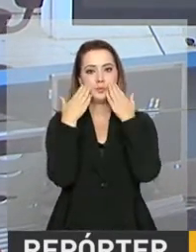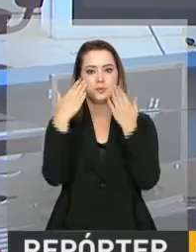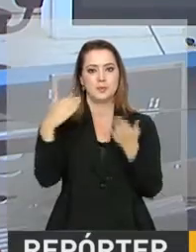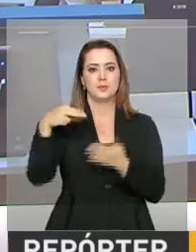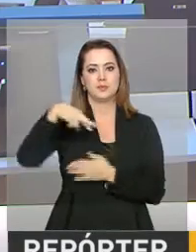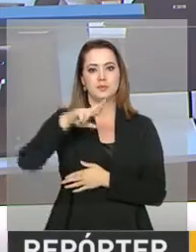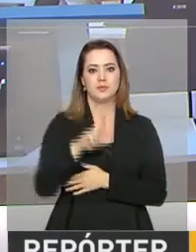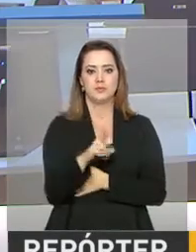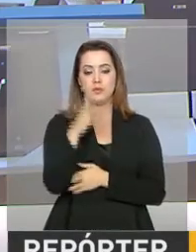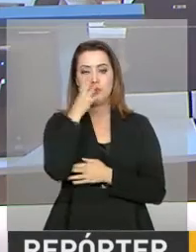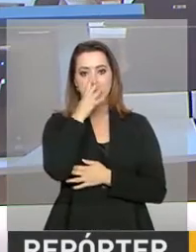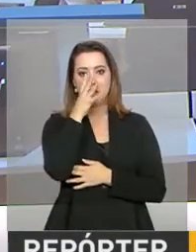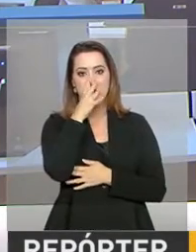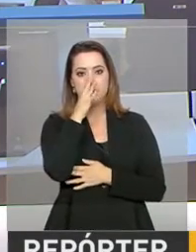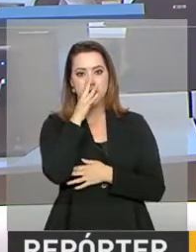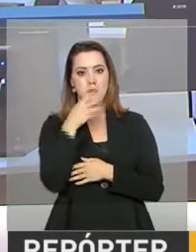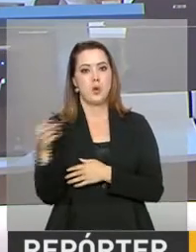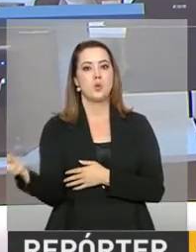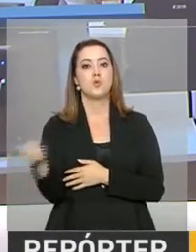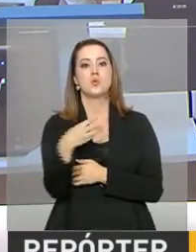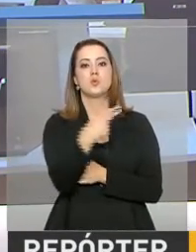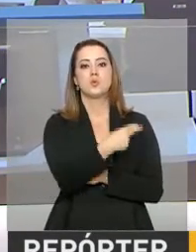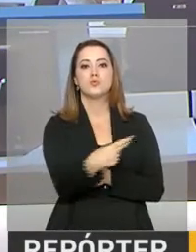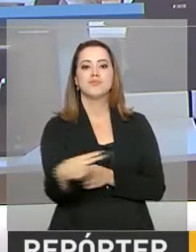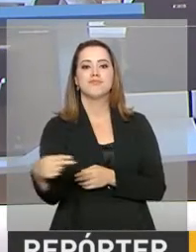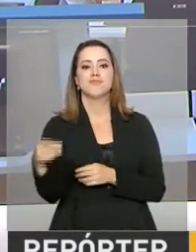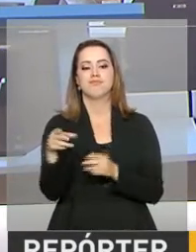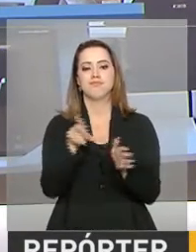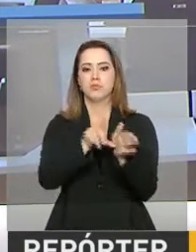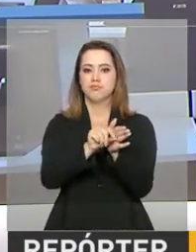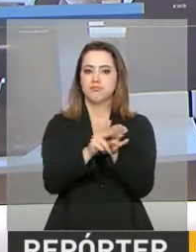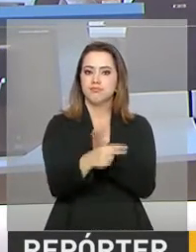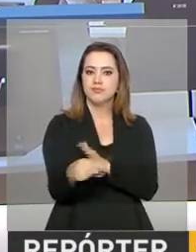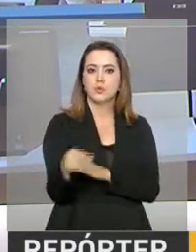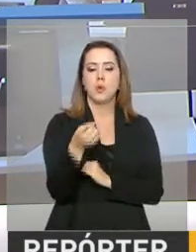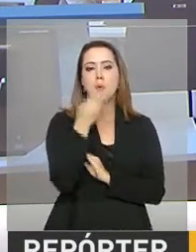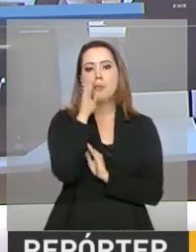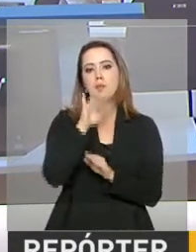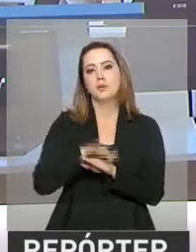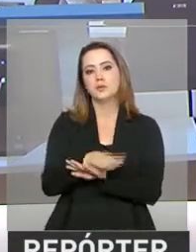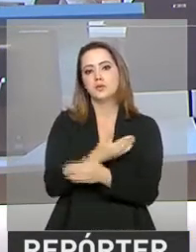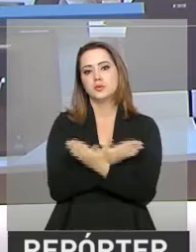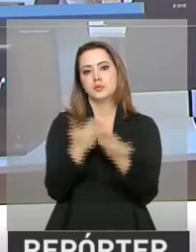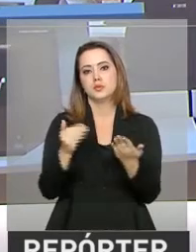dia. Acompanhe também as novidades nas nossas redes sociais. Uma boa noite para